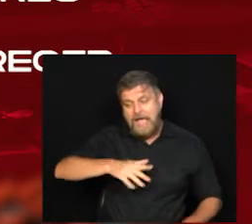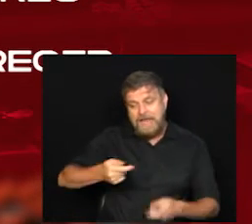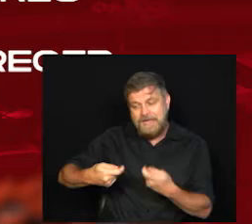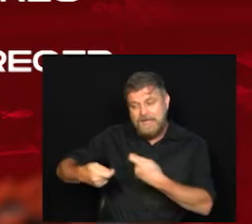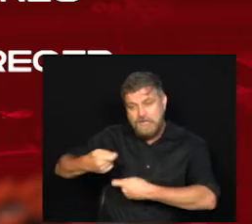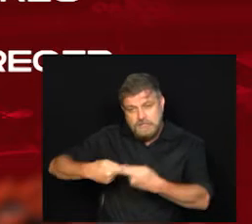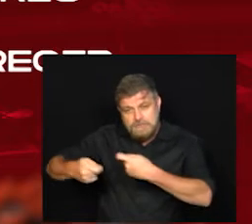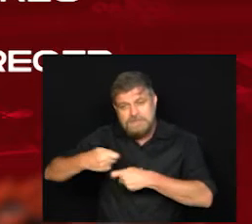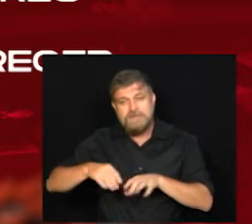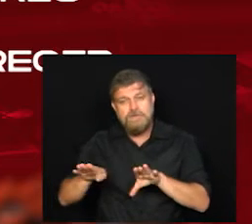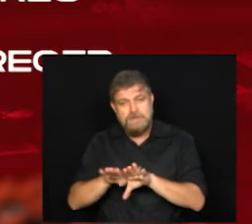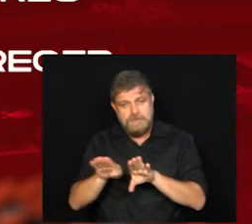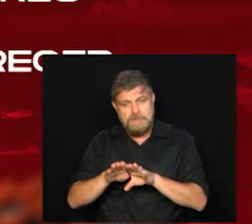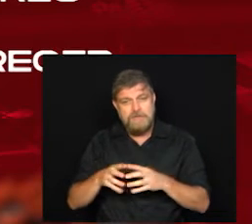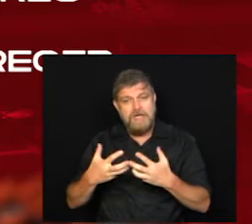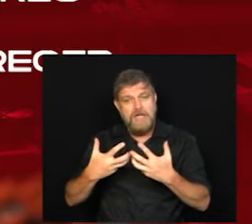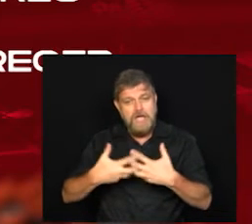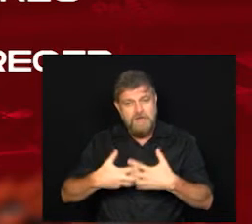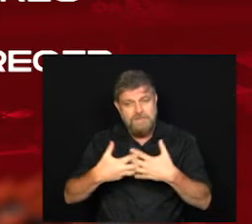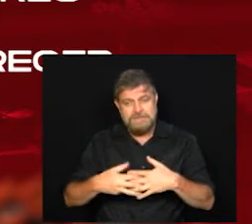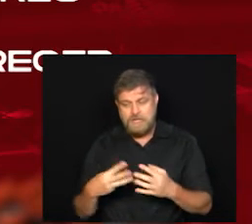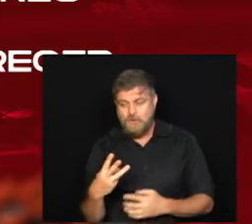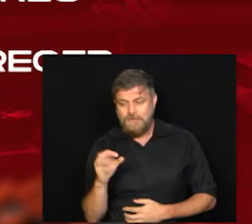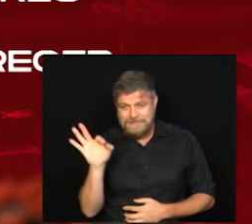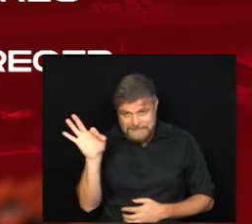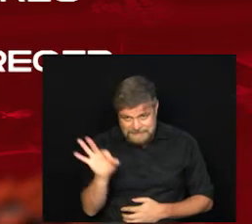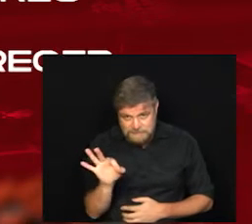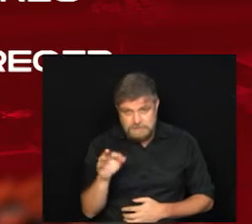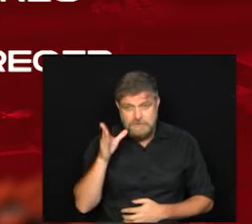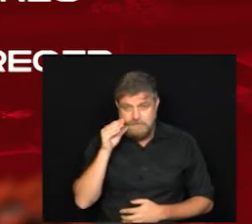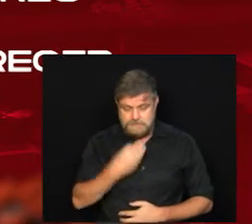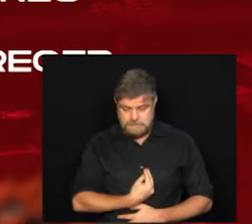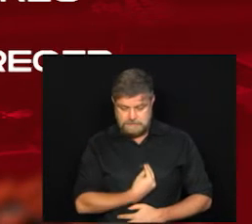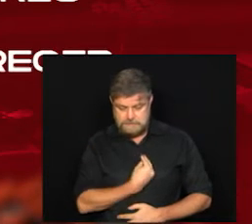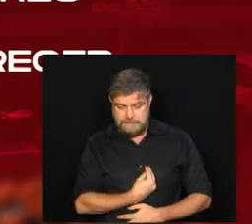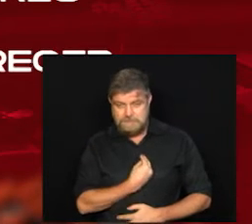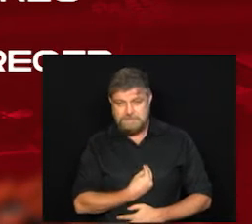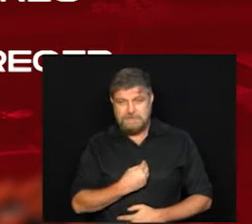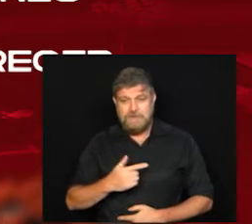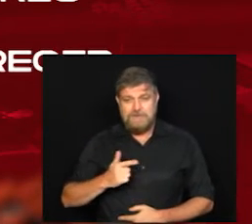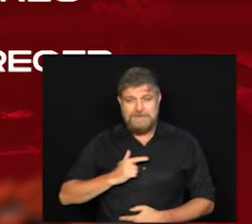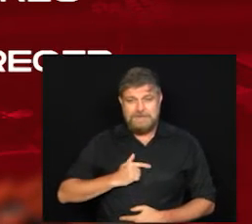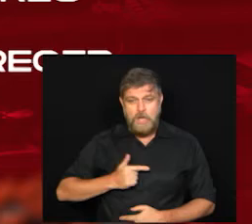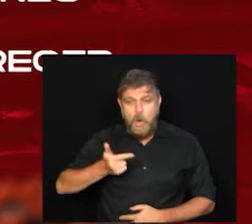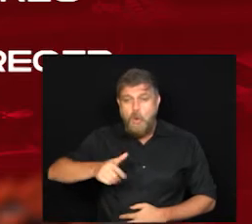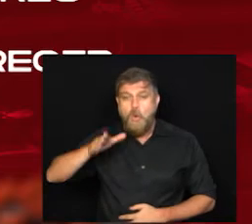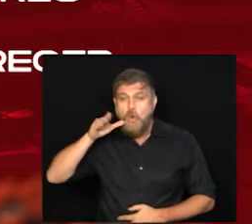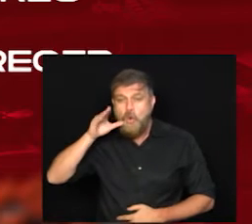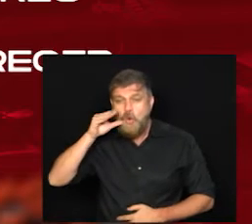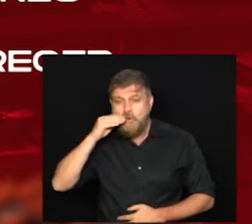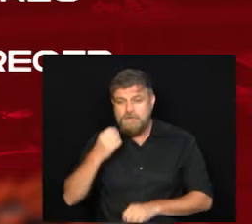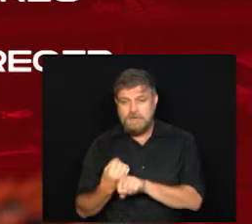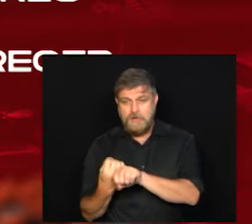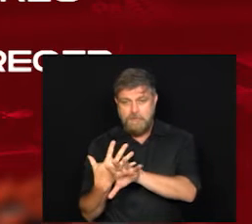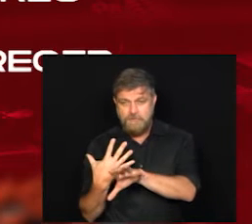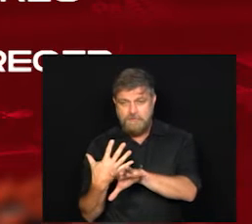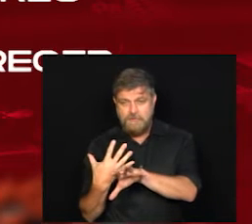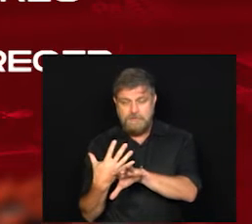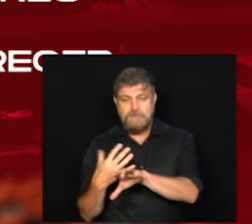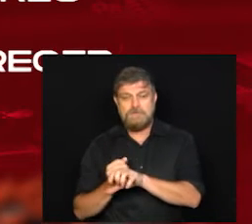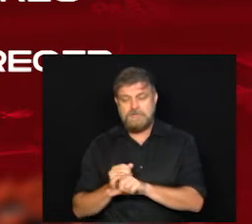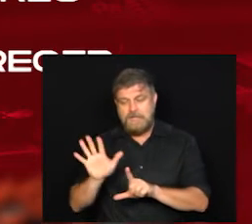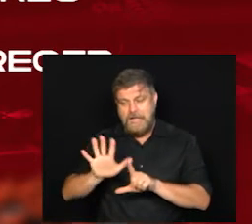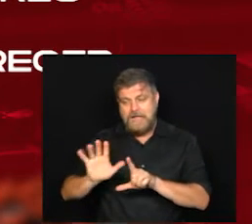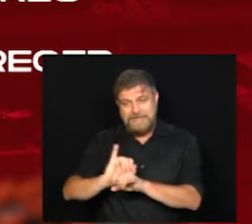administrativos também vão funcionar com 30% da capacidade e os demais servidores em teletrabalho. Caso